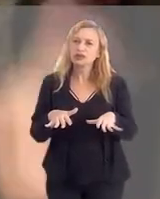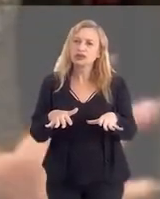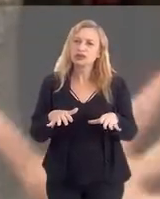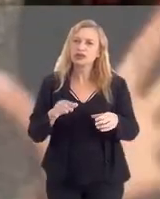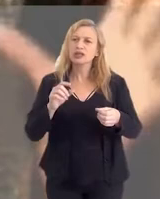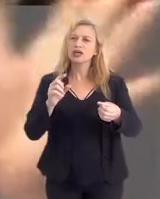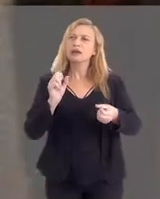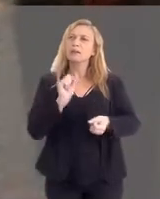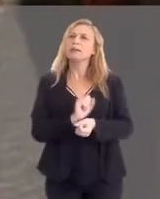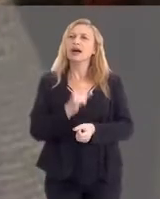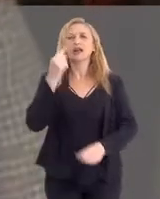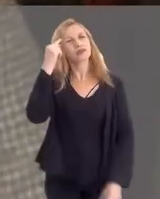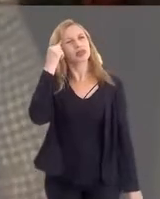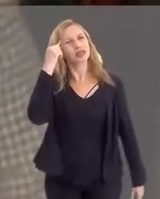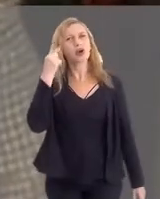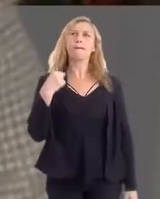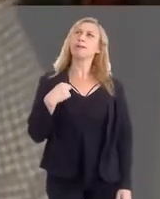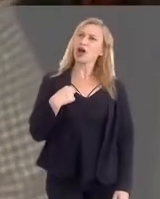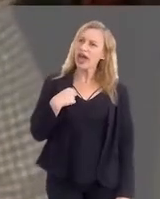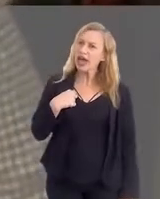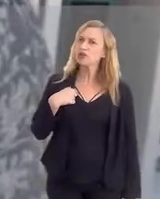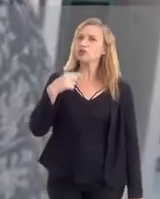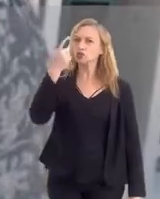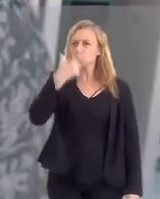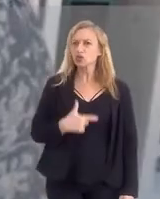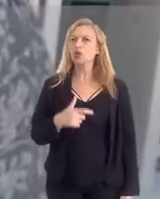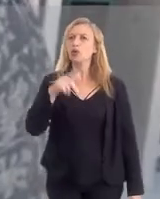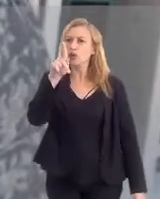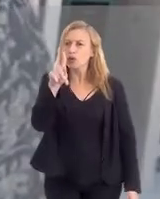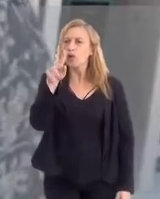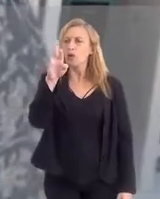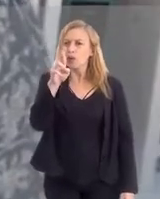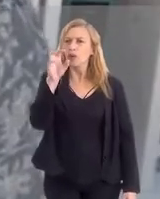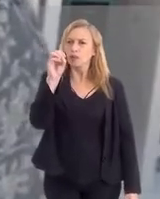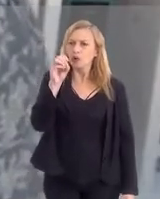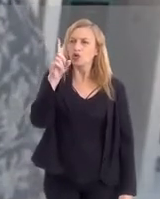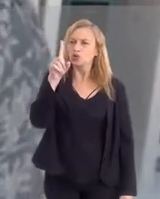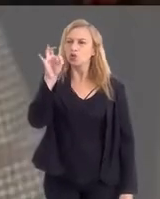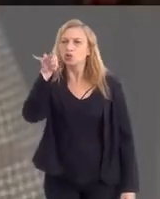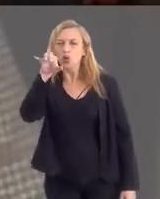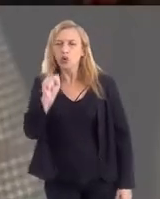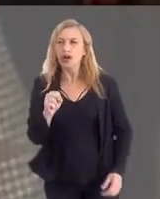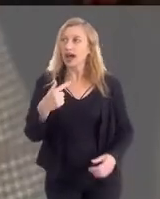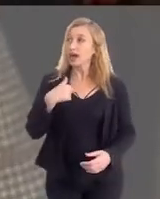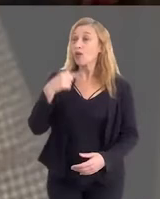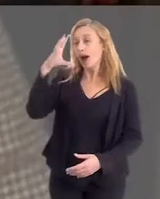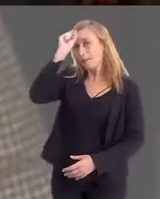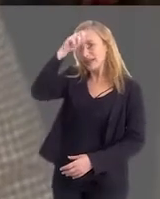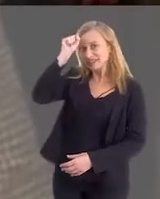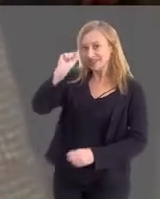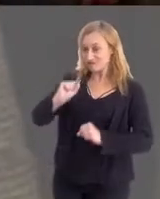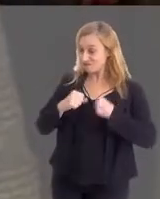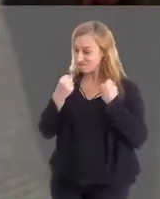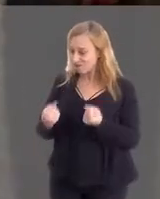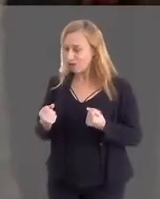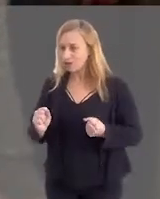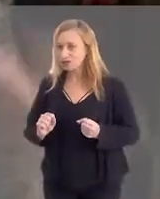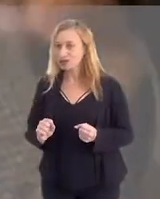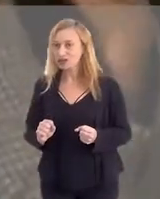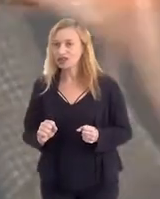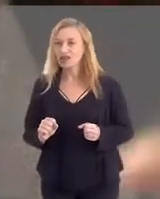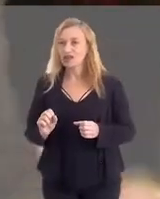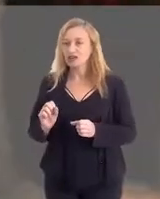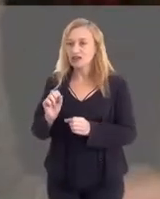de onde caiu a ficha, assim, tipo, poxa, acho que eu sou uma boa produtora, assim, acho que... E foi ali onde eu aprendi as primeiras coisas, sabe? Tipo, na marra,